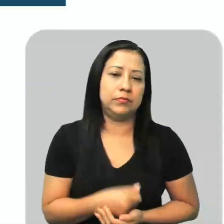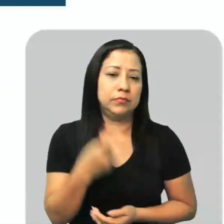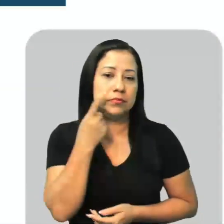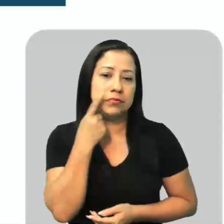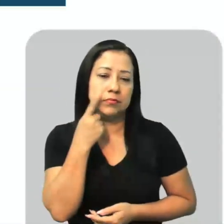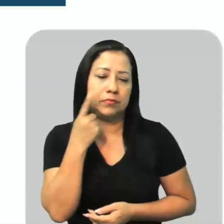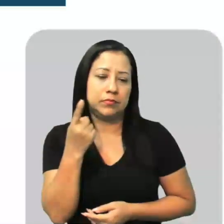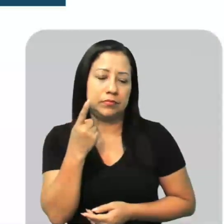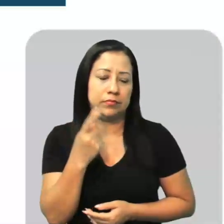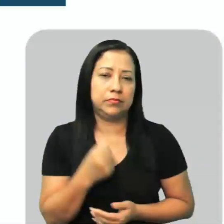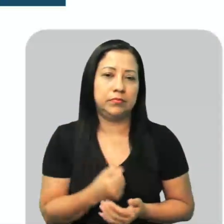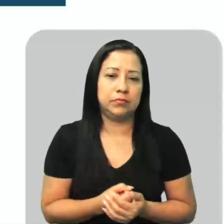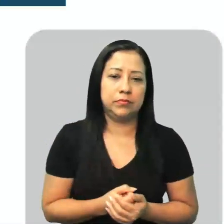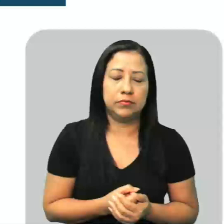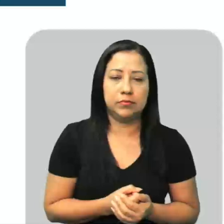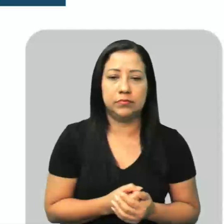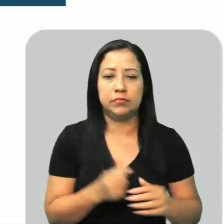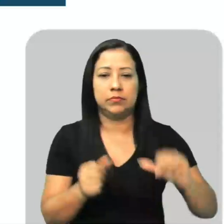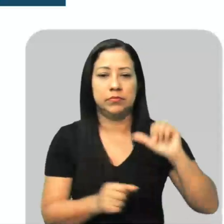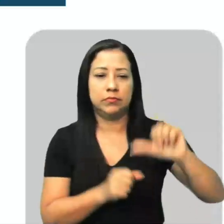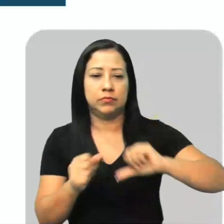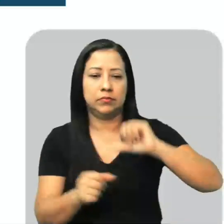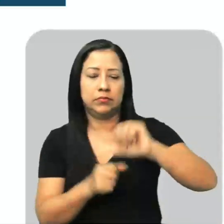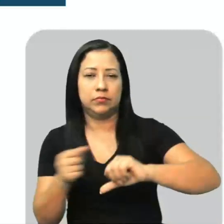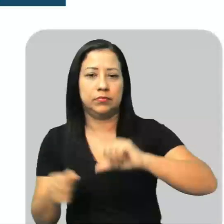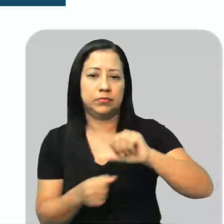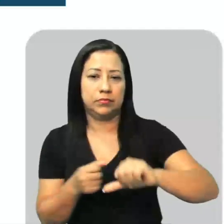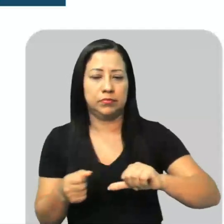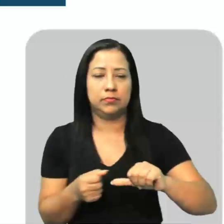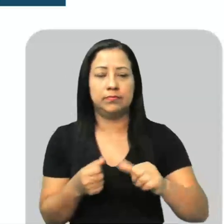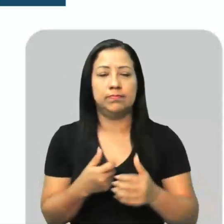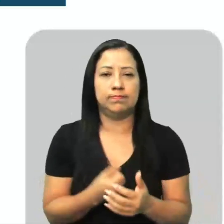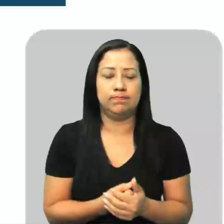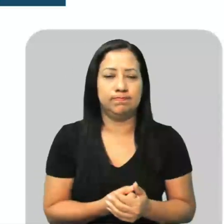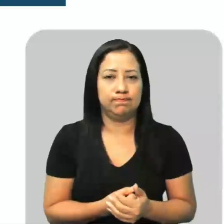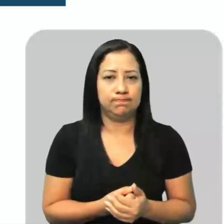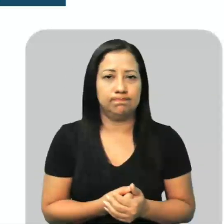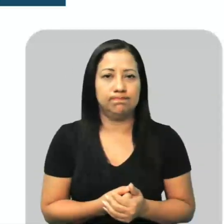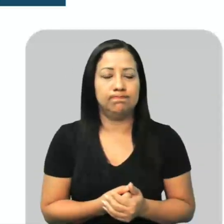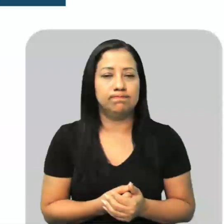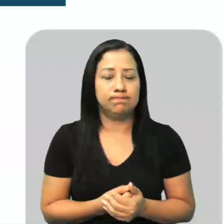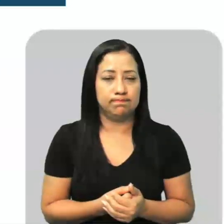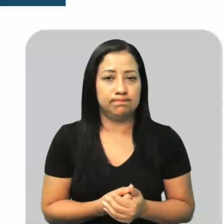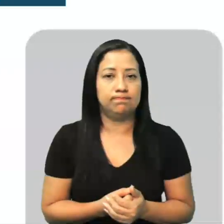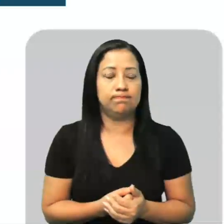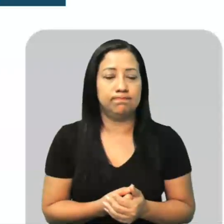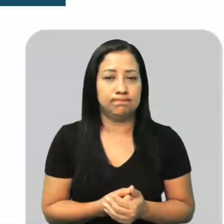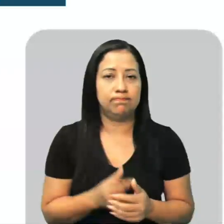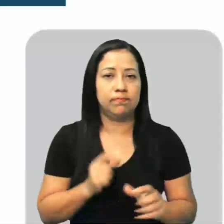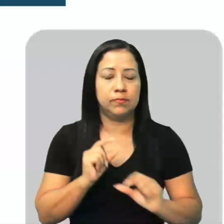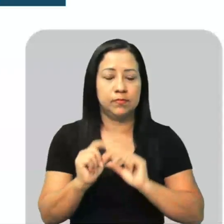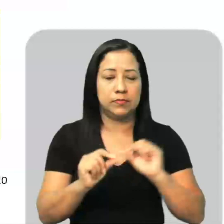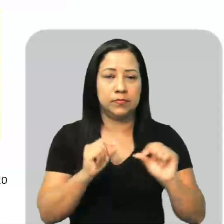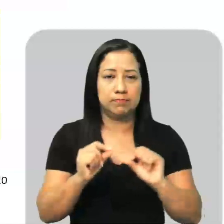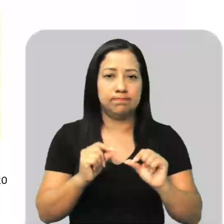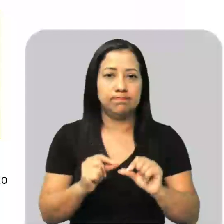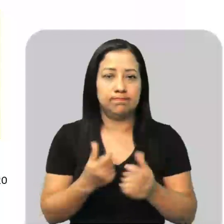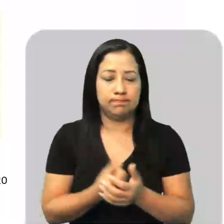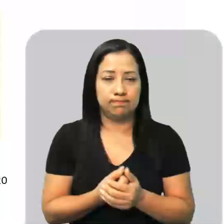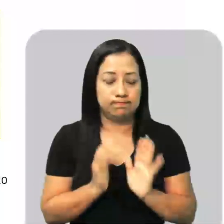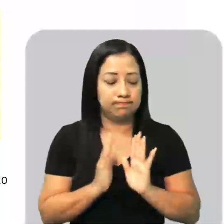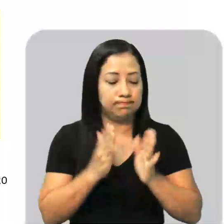como essas transformações impactam na ordem econômico-social.